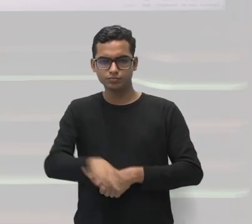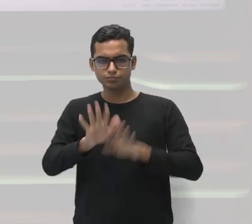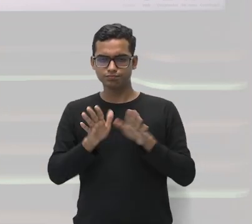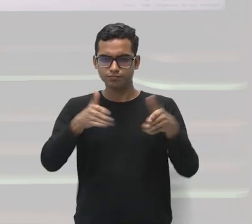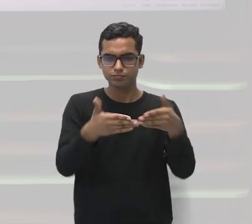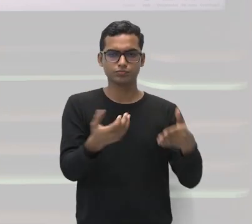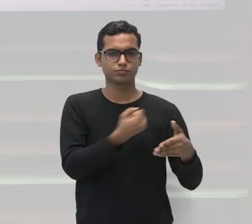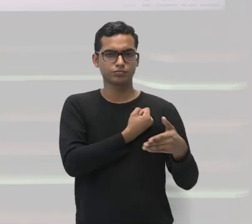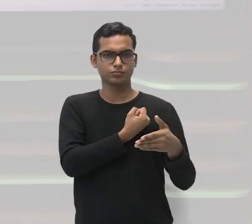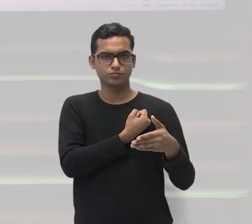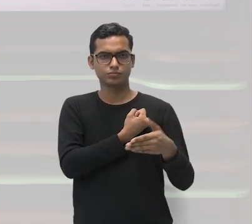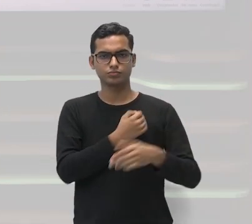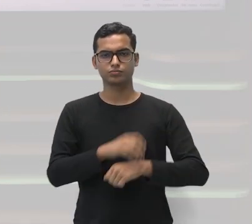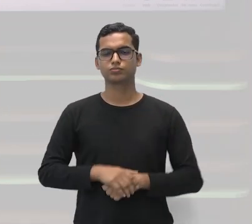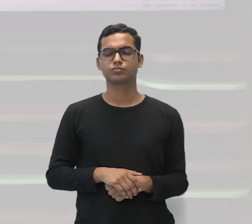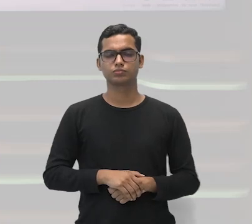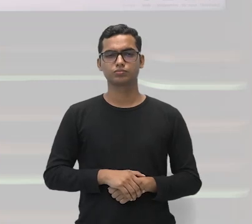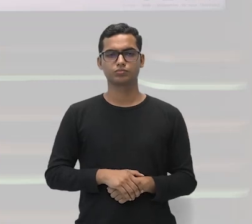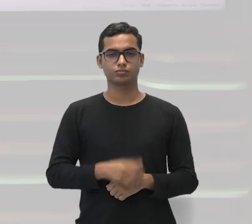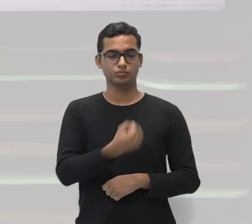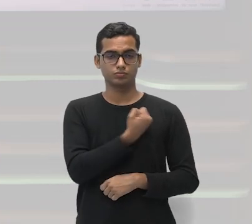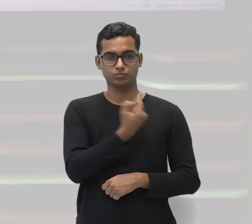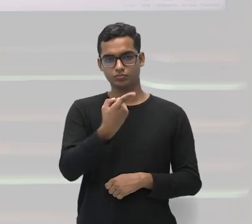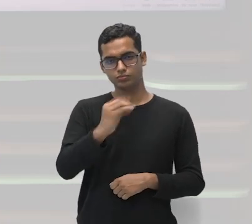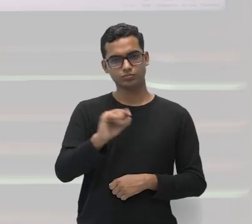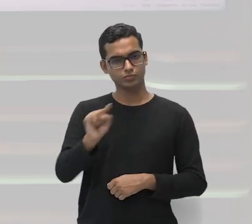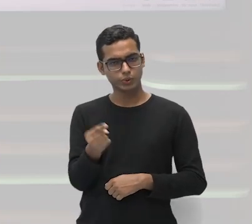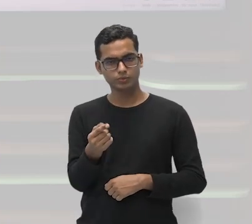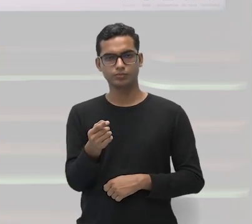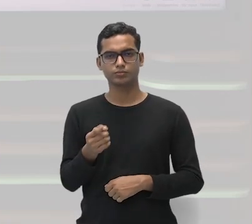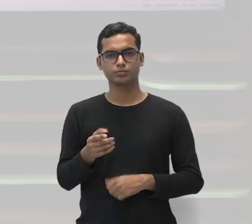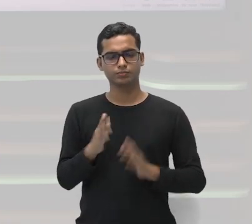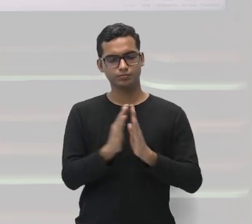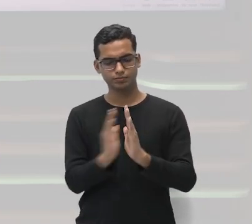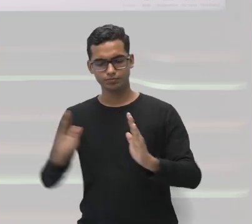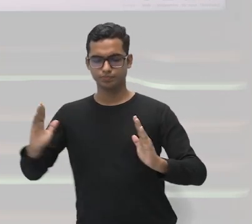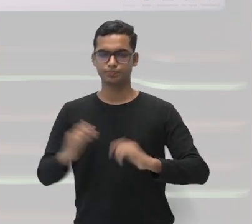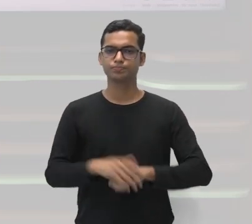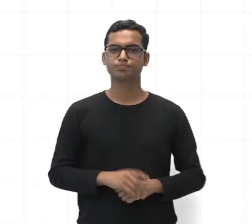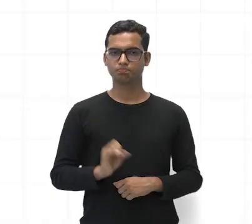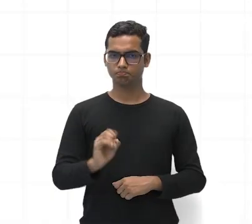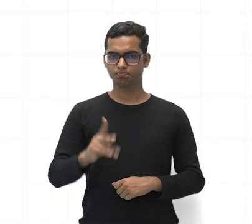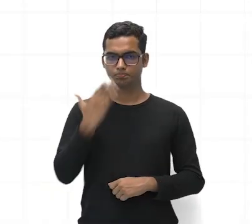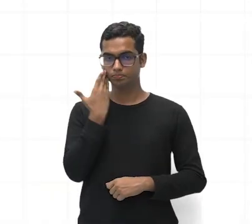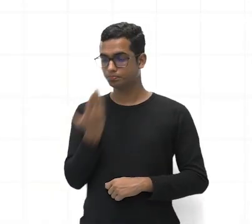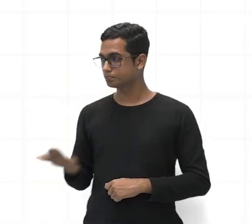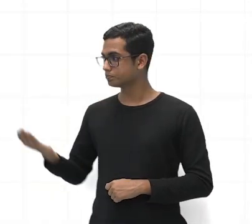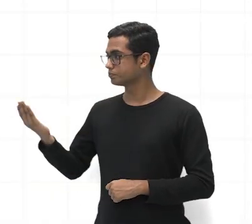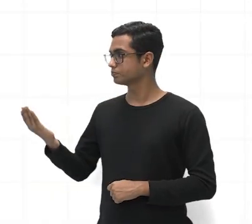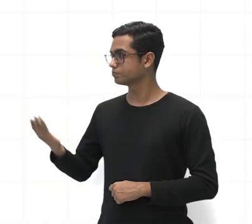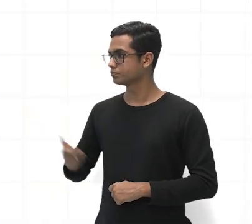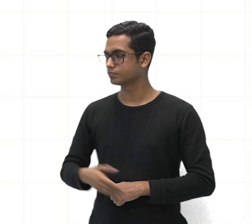com números decimais. Tudo bem? Então, observe aqui que eu tenho aqui na cartela.